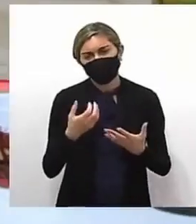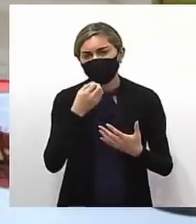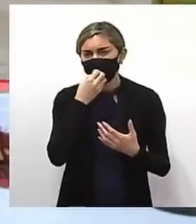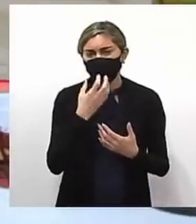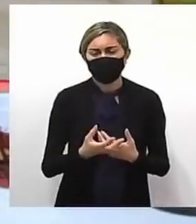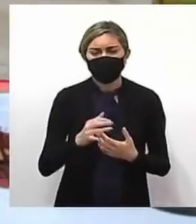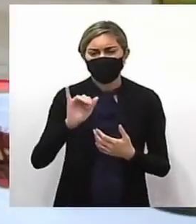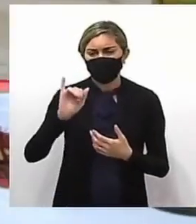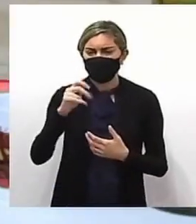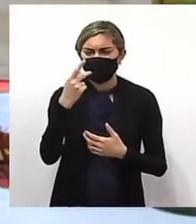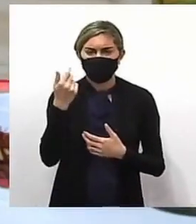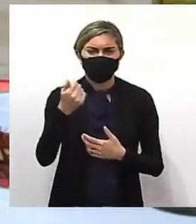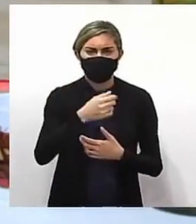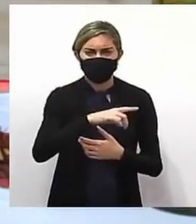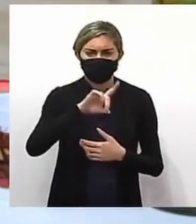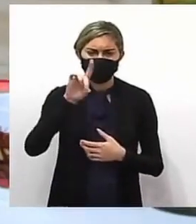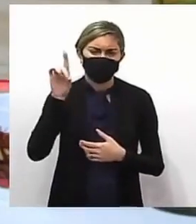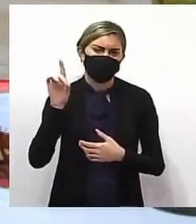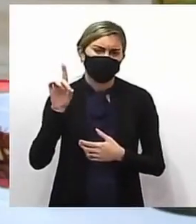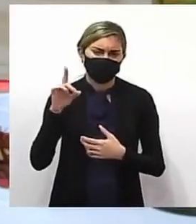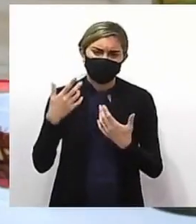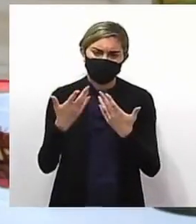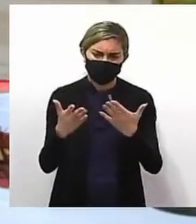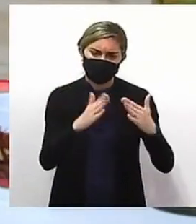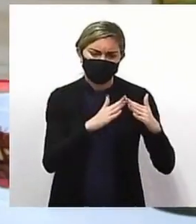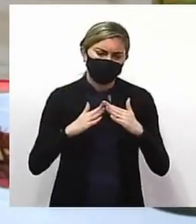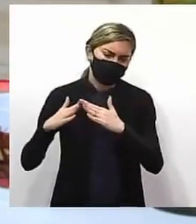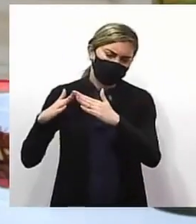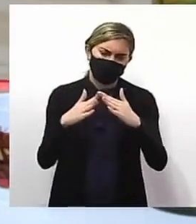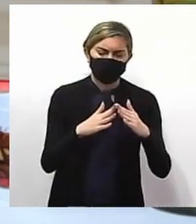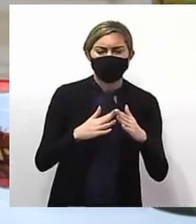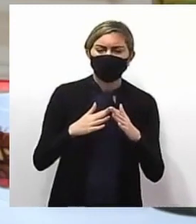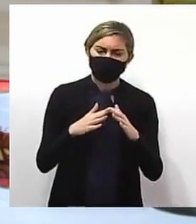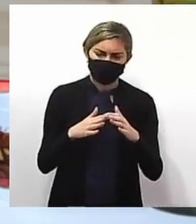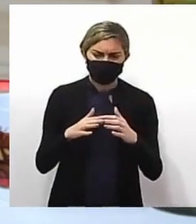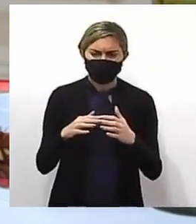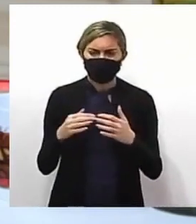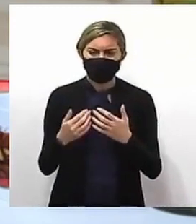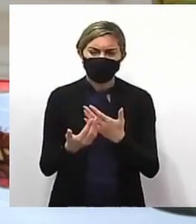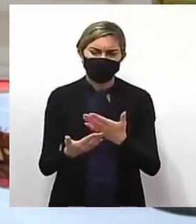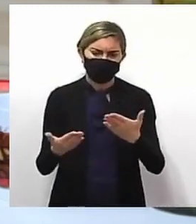Bom, a Ilha de Deus, as moradoras e os moradores da Ilha de Deus